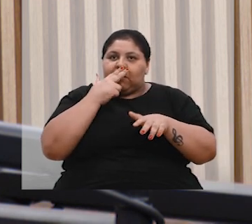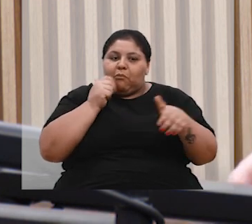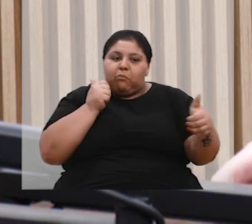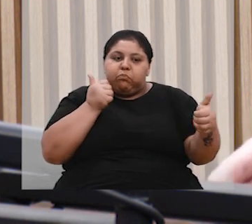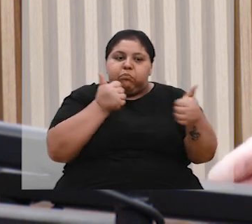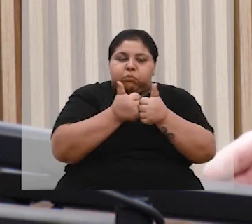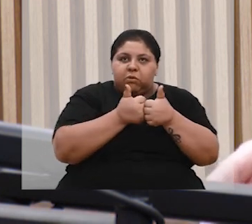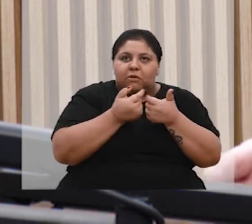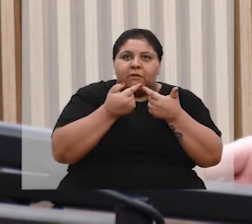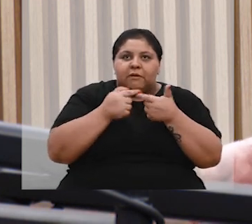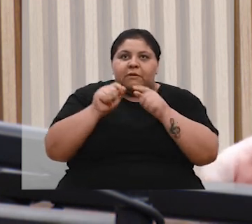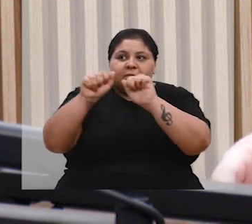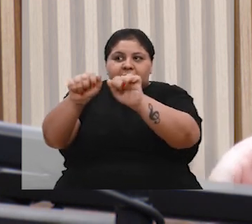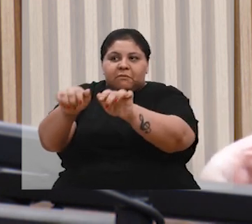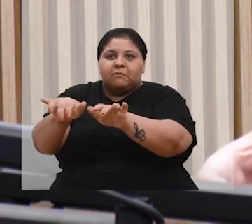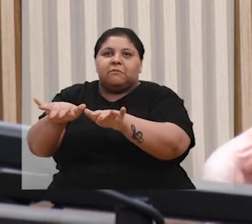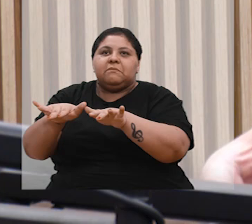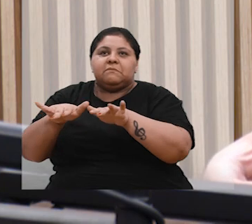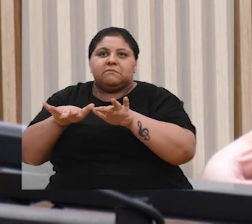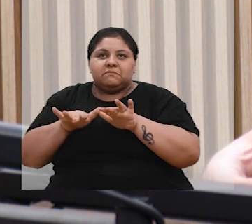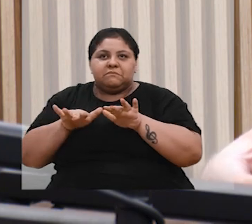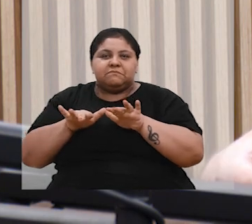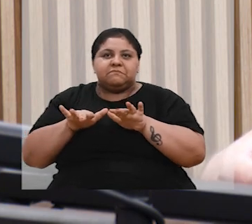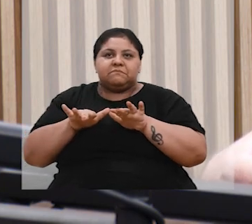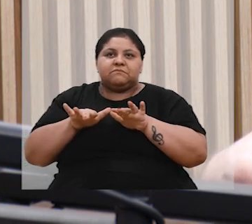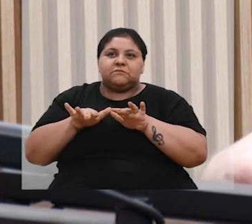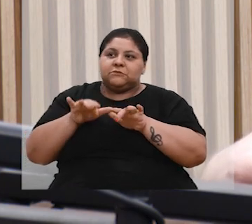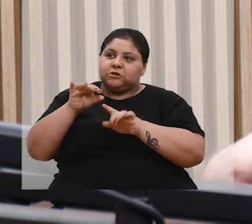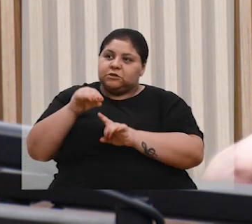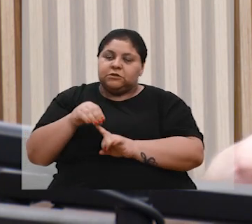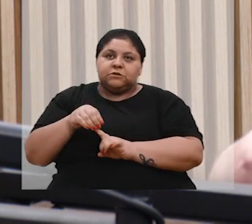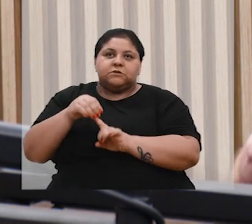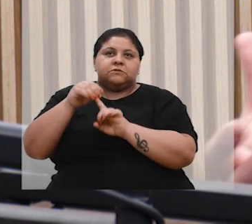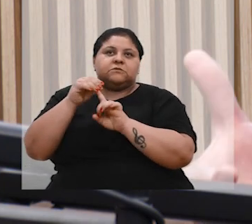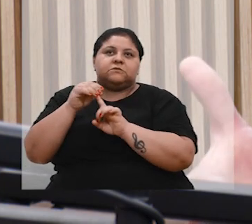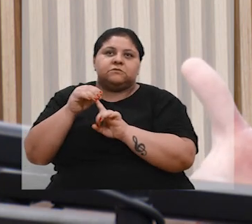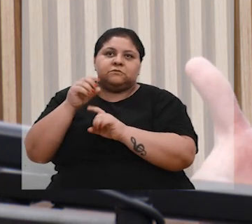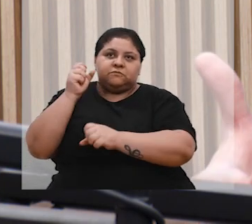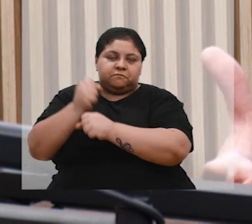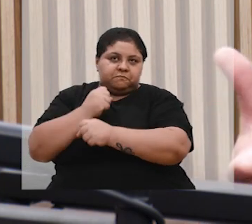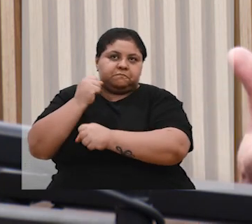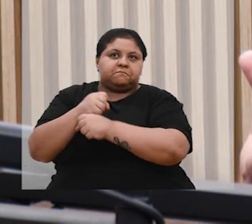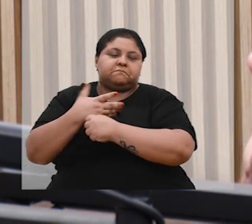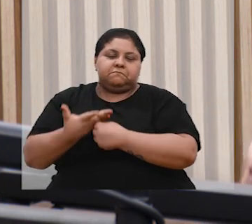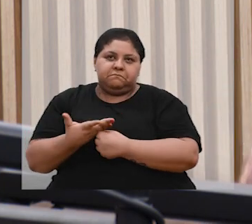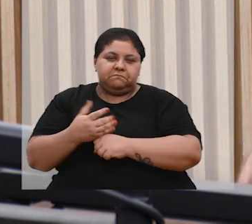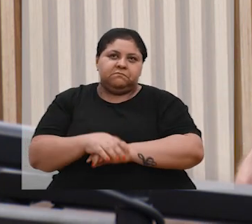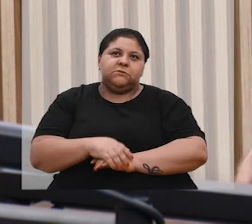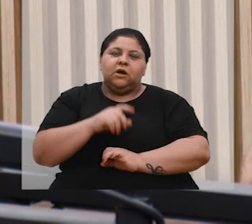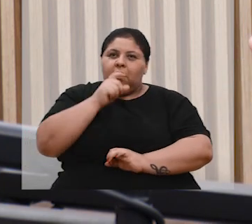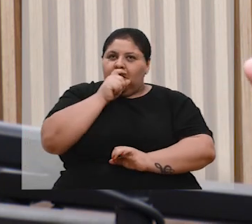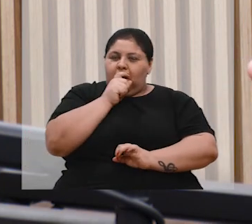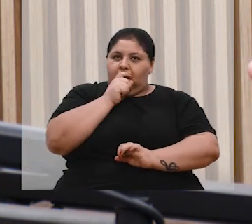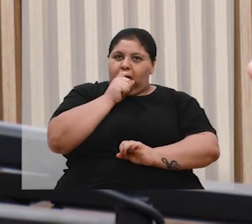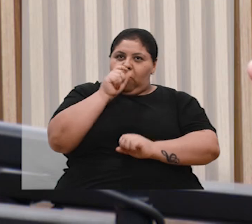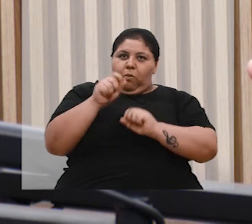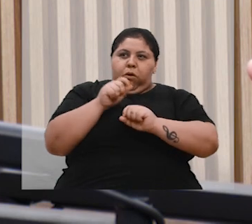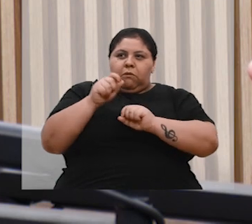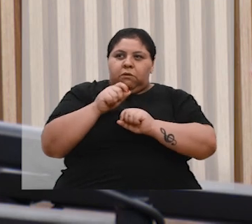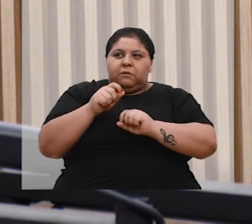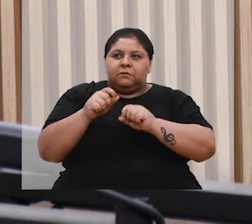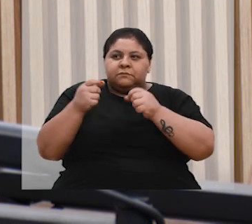né? Mas segundo ele, o plenário é o principal, é a construção. Né? E para